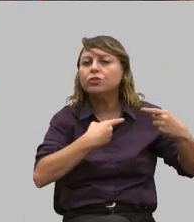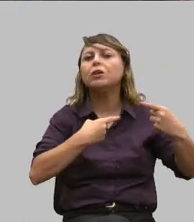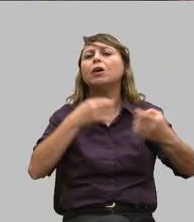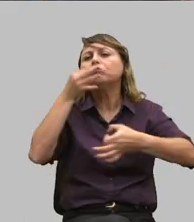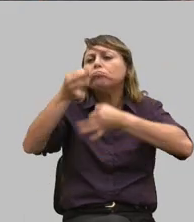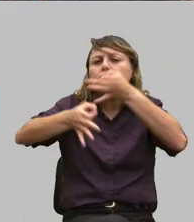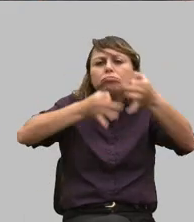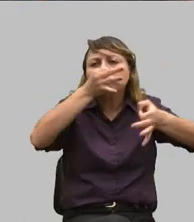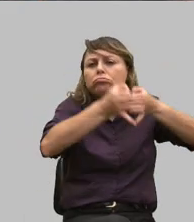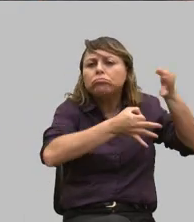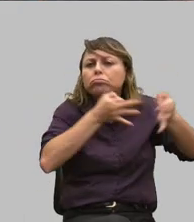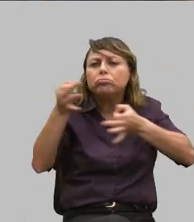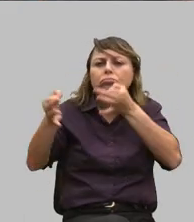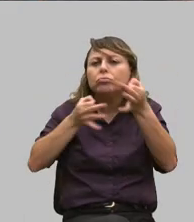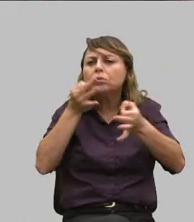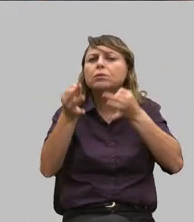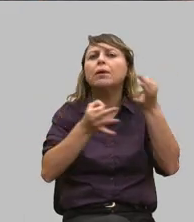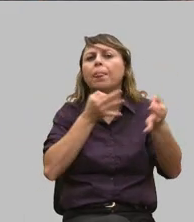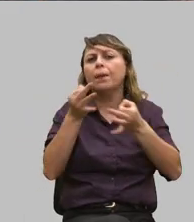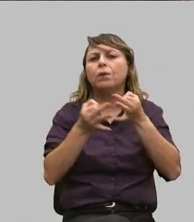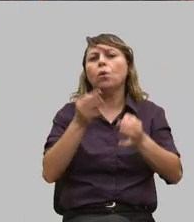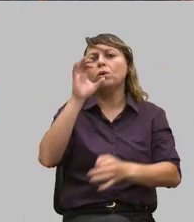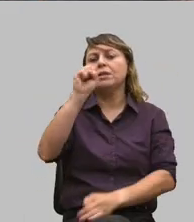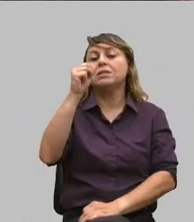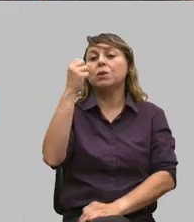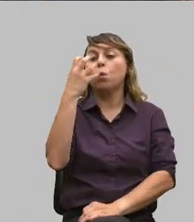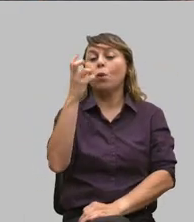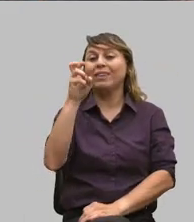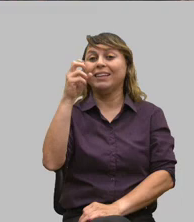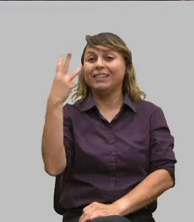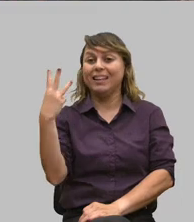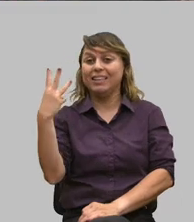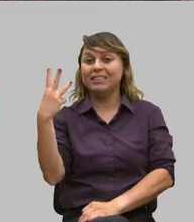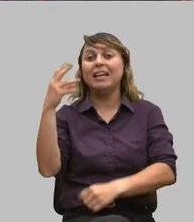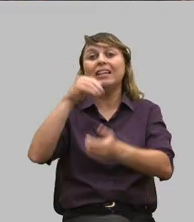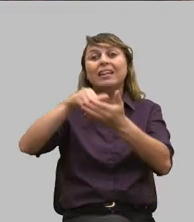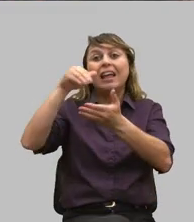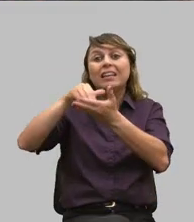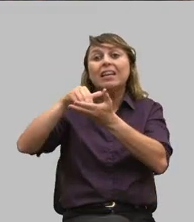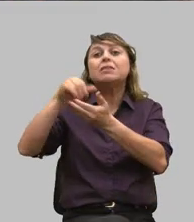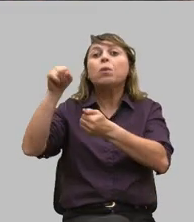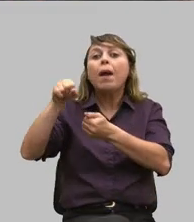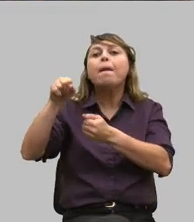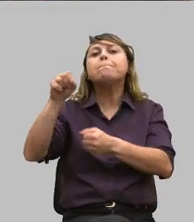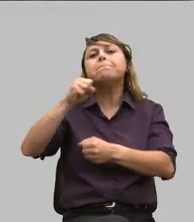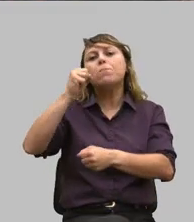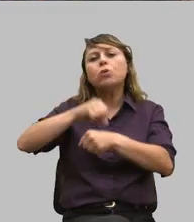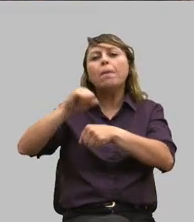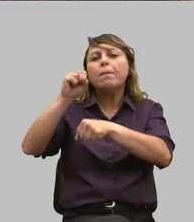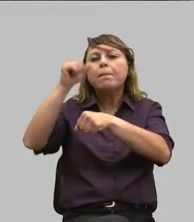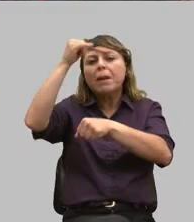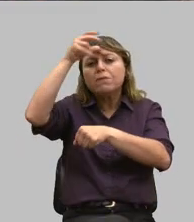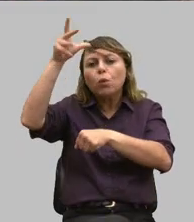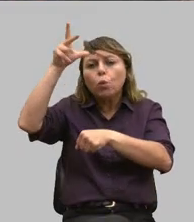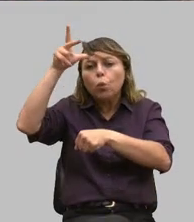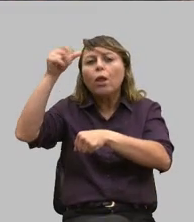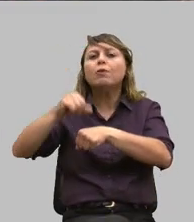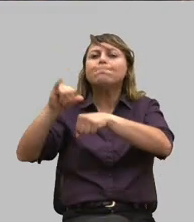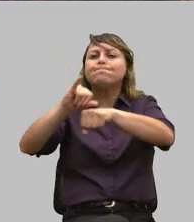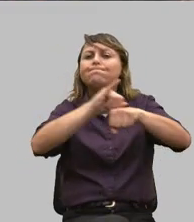de forma muito Ampla com os 853 secretários municipais de saúde para transformar a vida então a gente tem esse